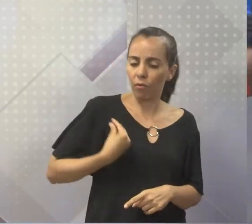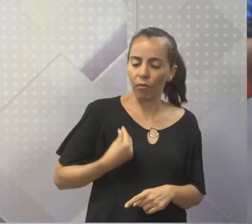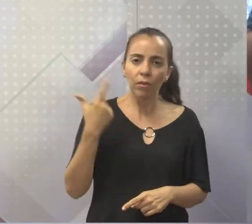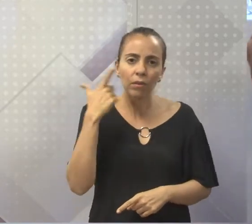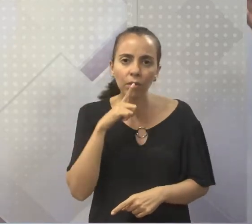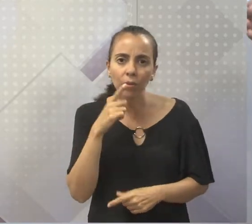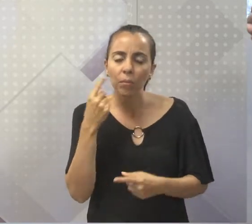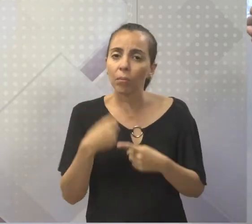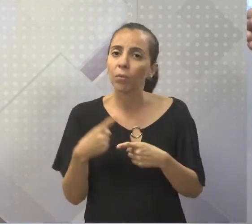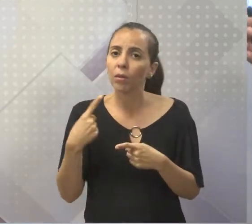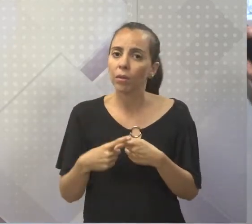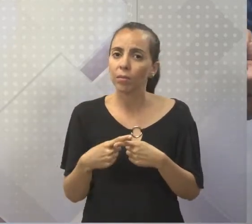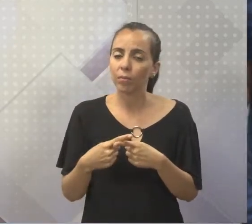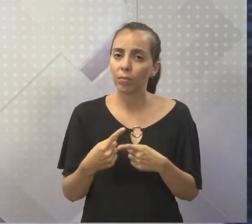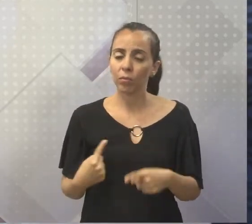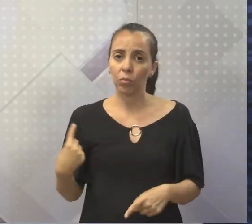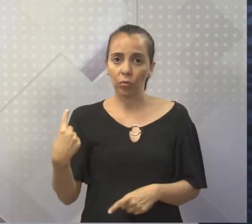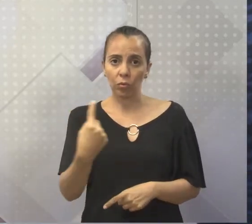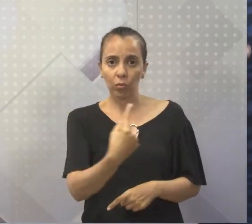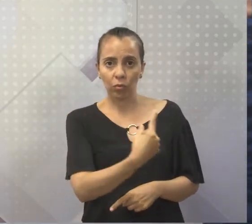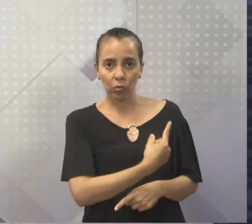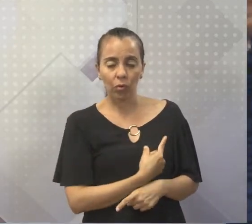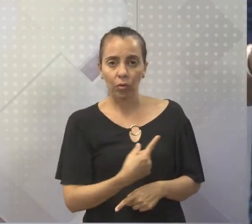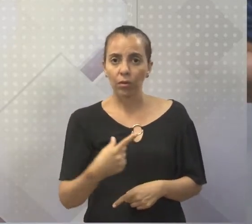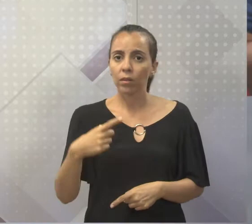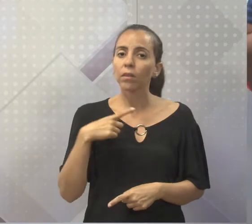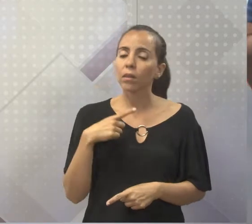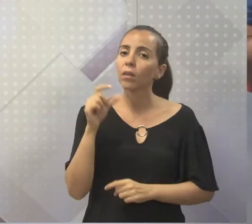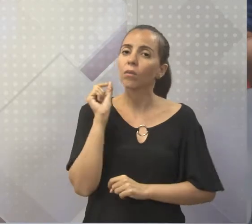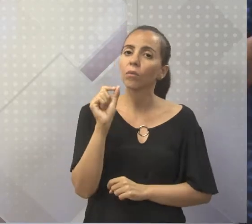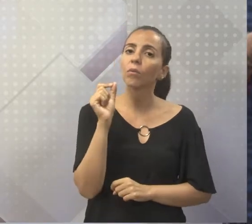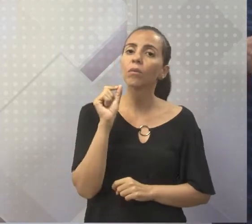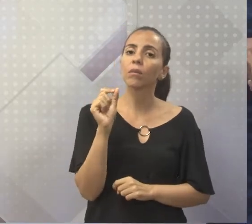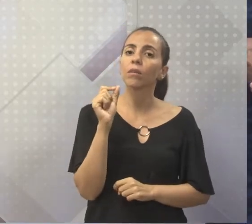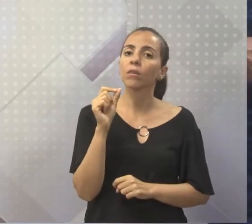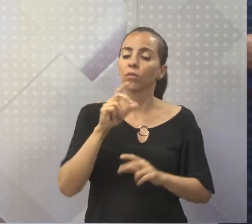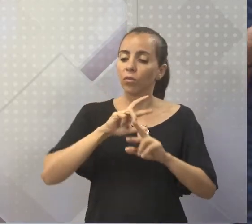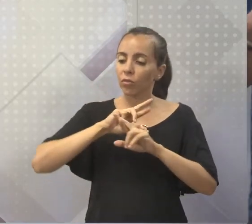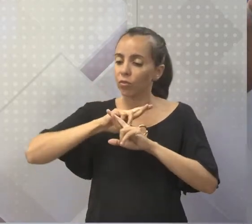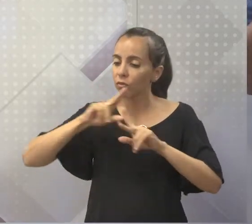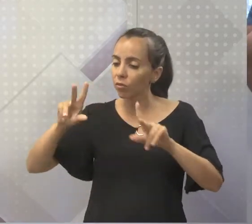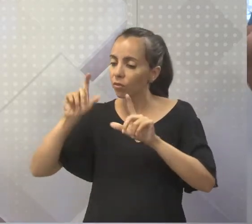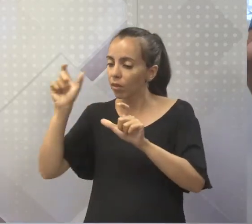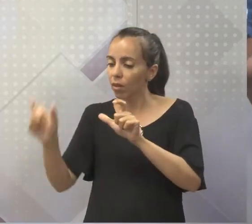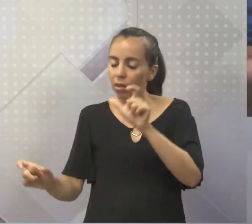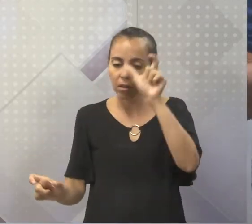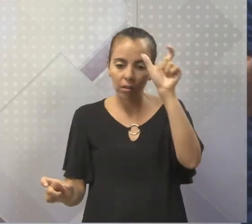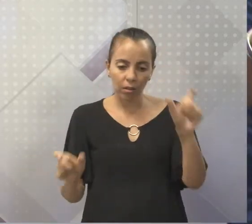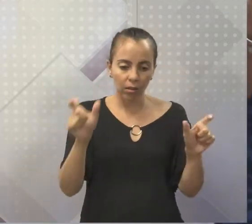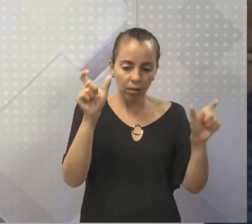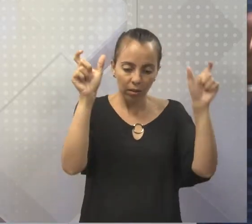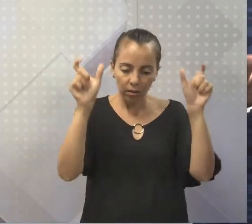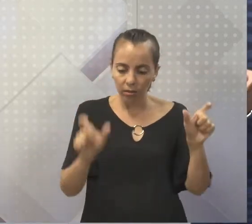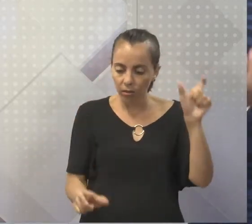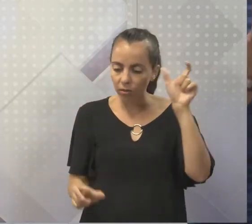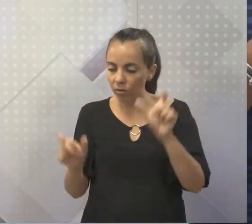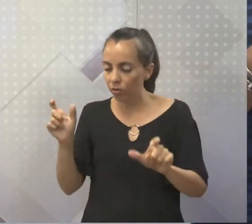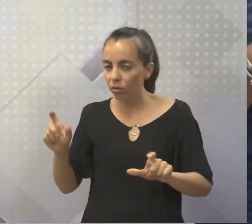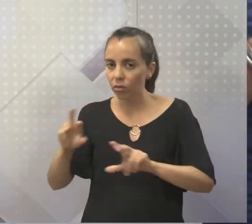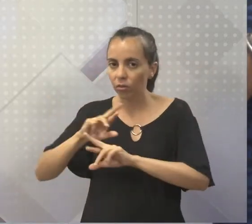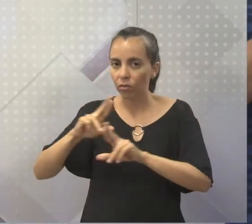primeiro o nosso com todos os organismos temos as nossas diferenças que nos tornam imunes